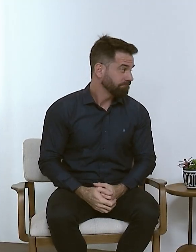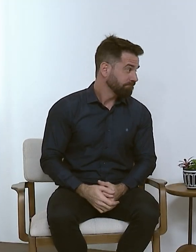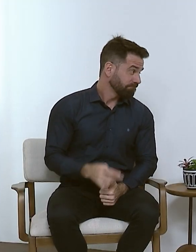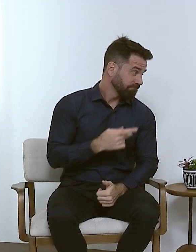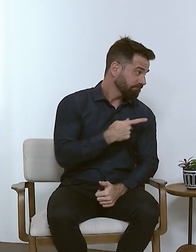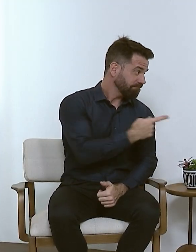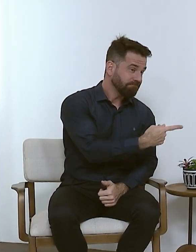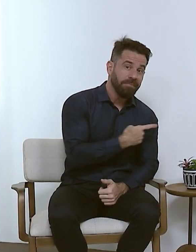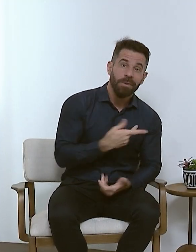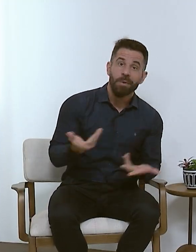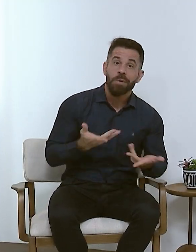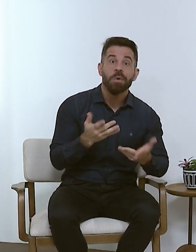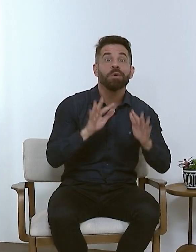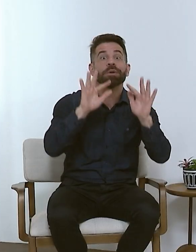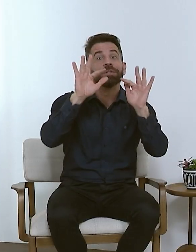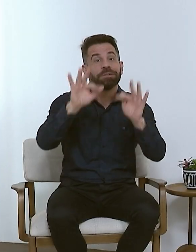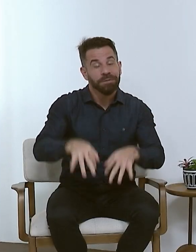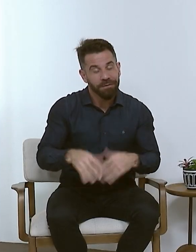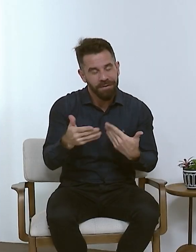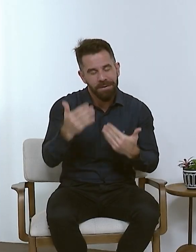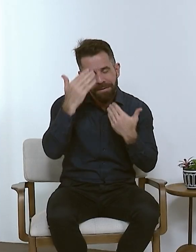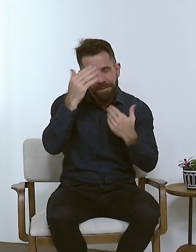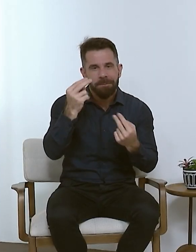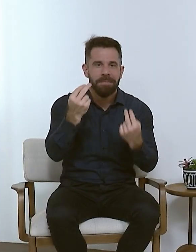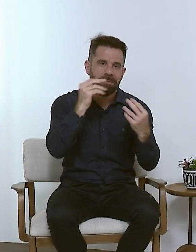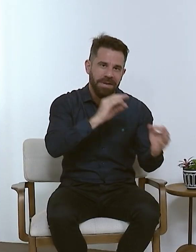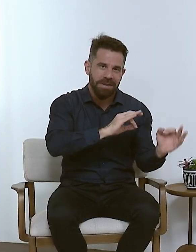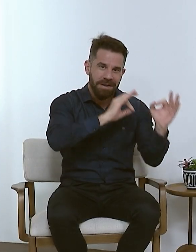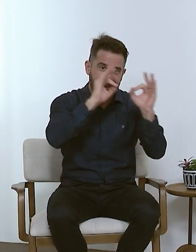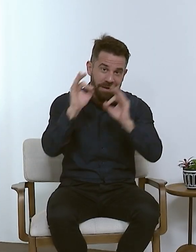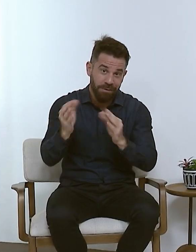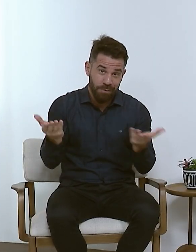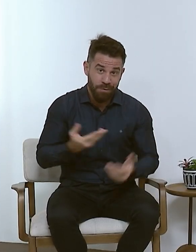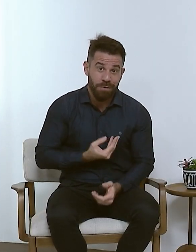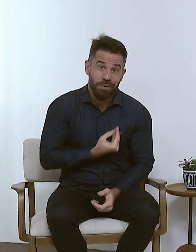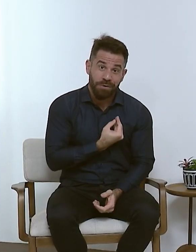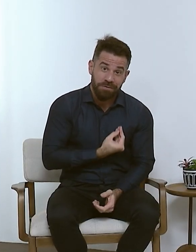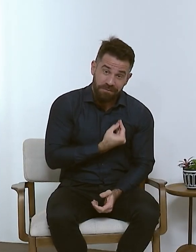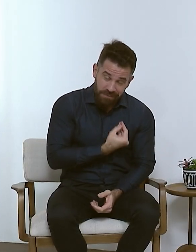Eu e o professor Diego ficamos por aqui. Muito obrigada pela sua companhia, pela sua